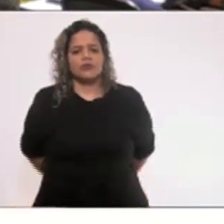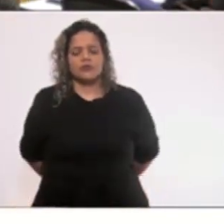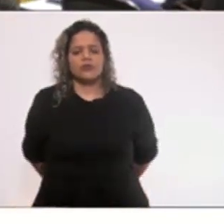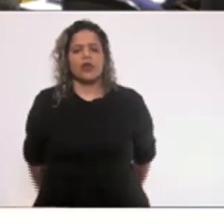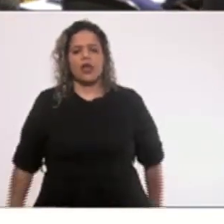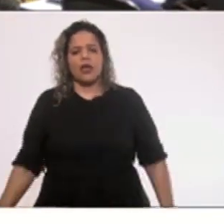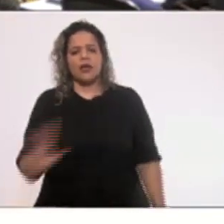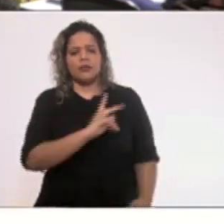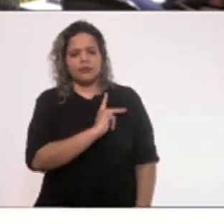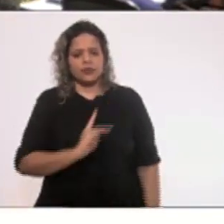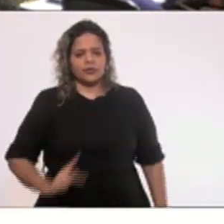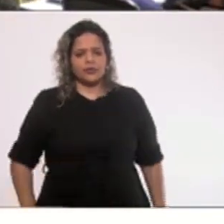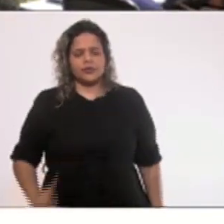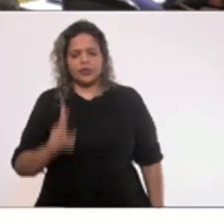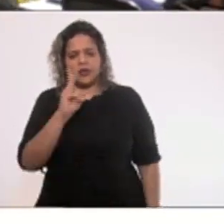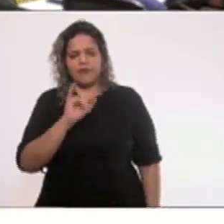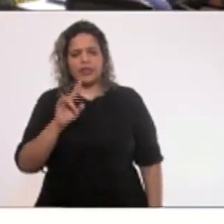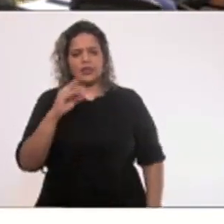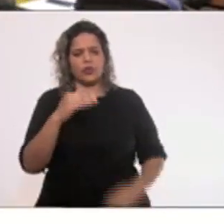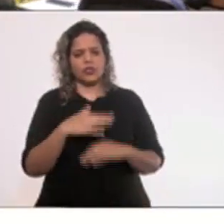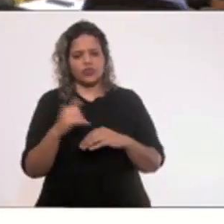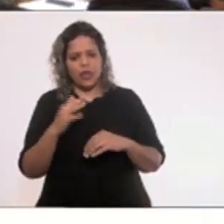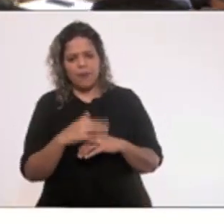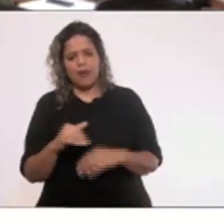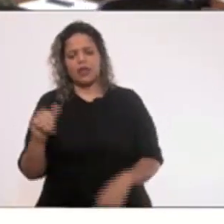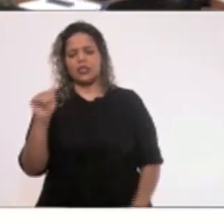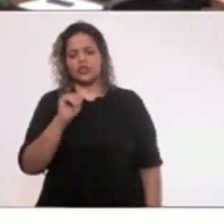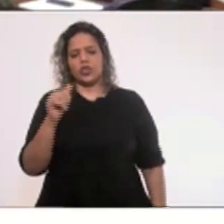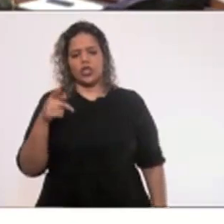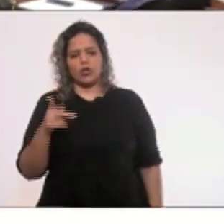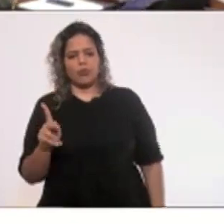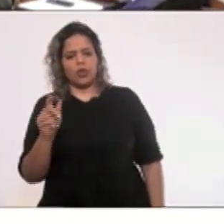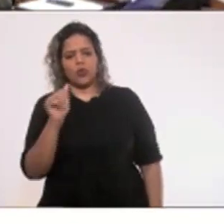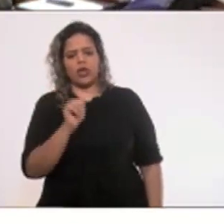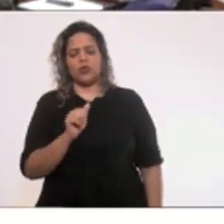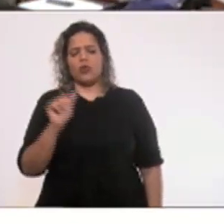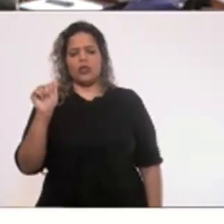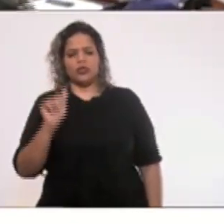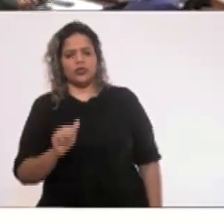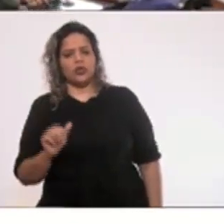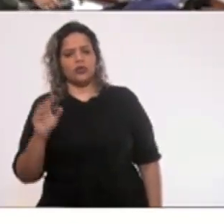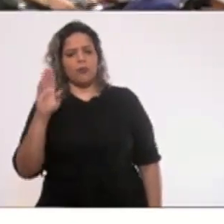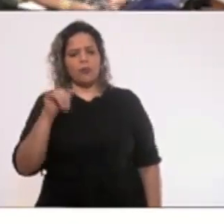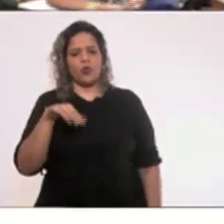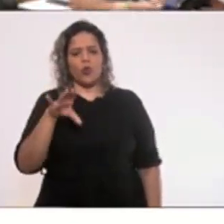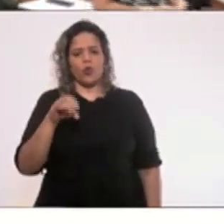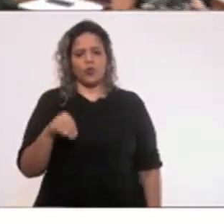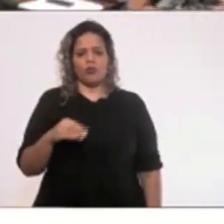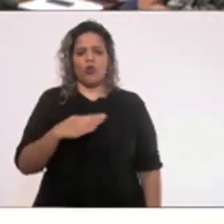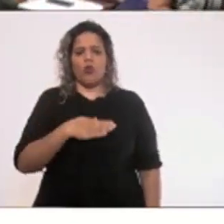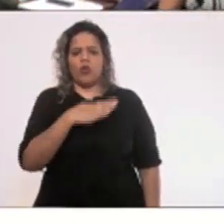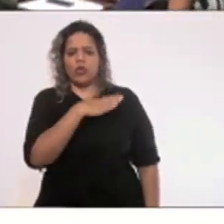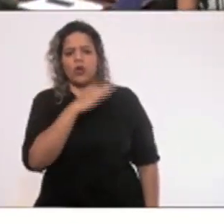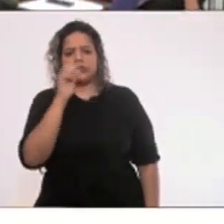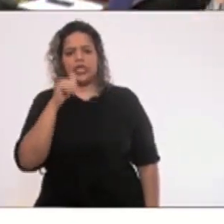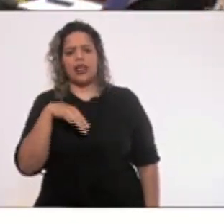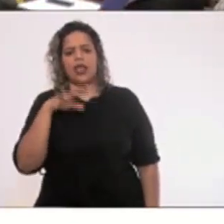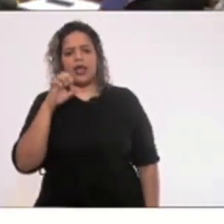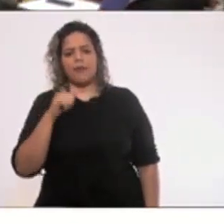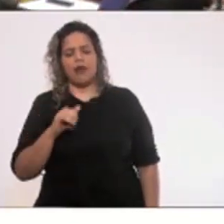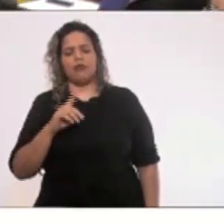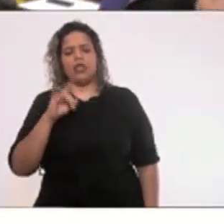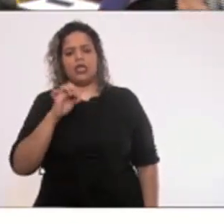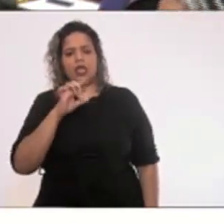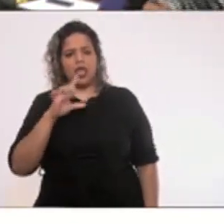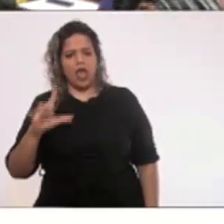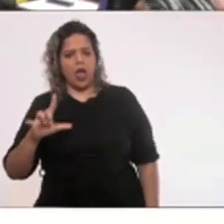A presidência irá proceder à segunda chamada. Deputado Alexandre Knoploch, Anderson Alexandre, Bruno Dauari, Coronel Salema, Daniel